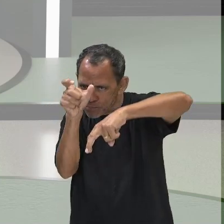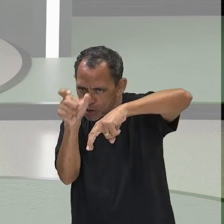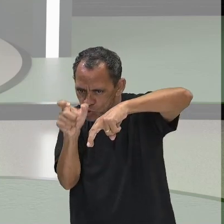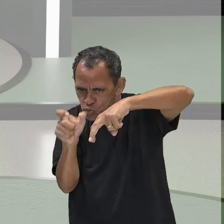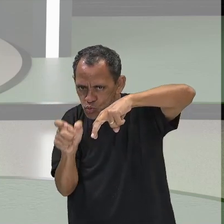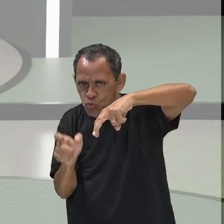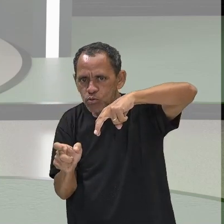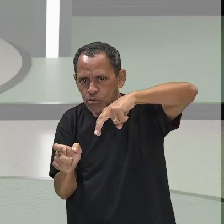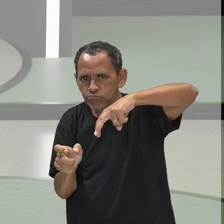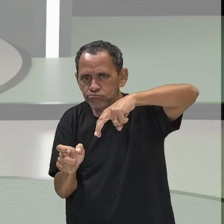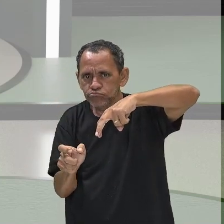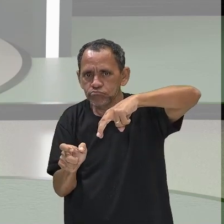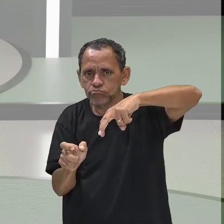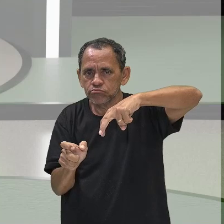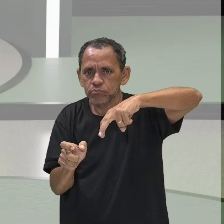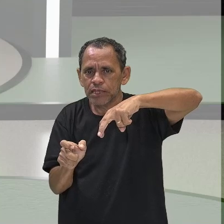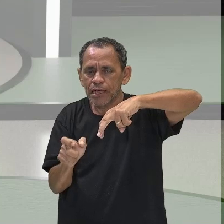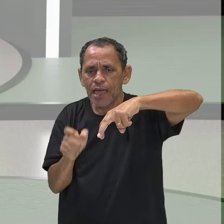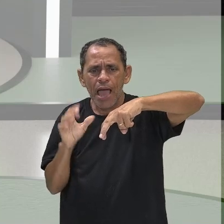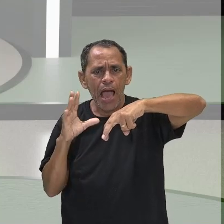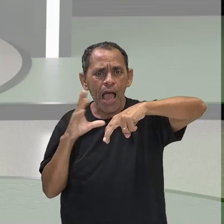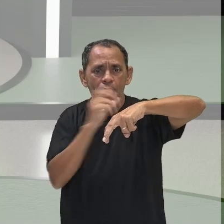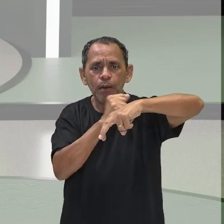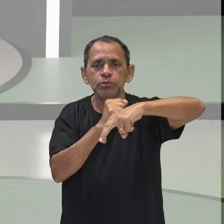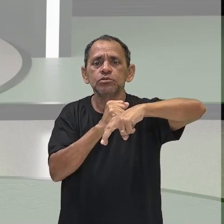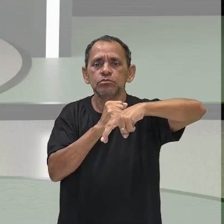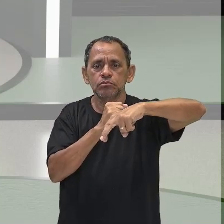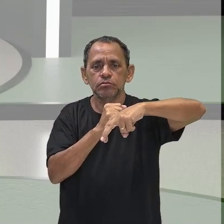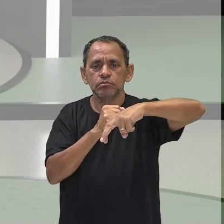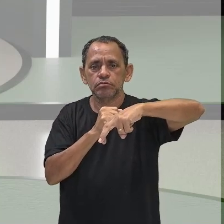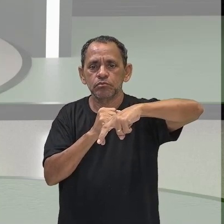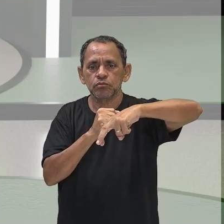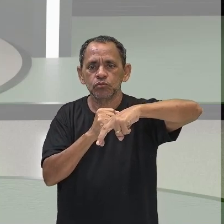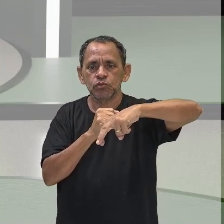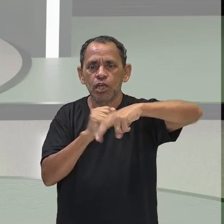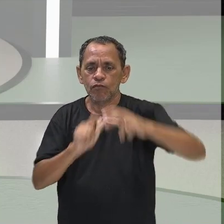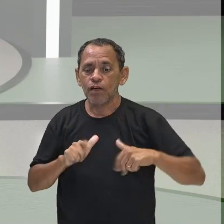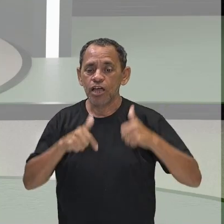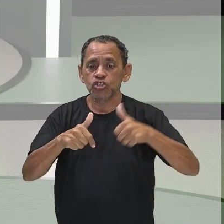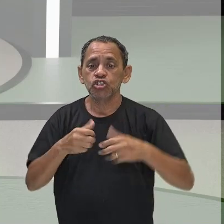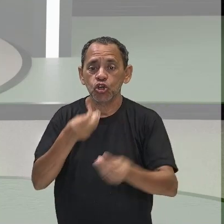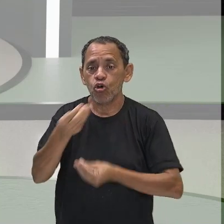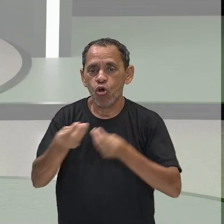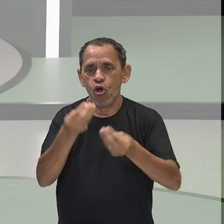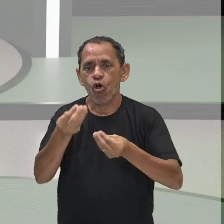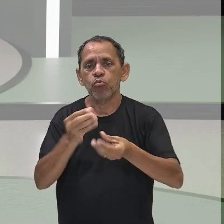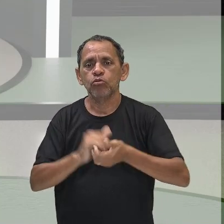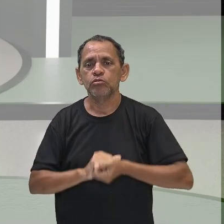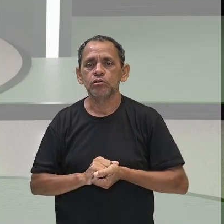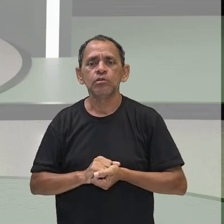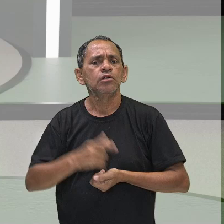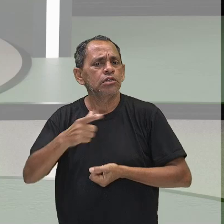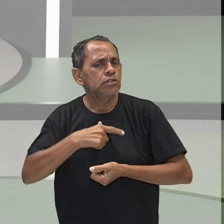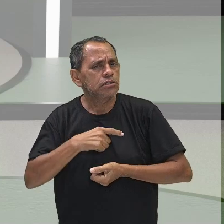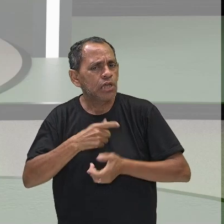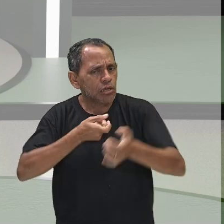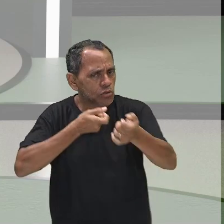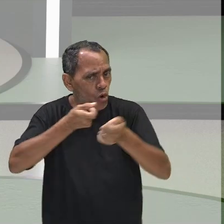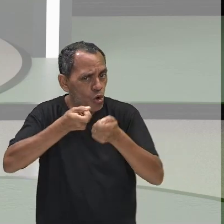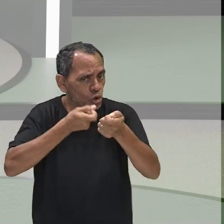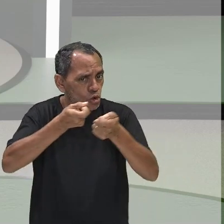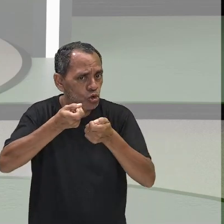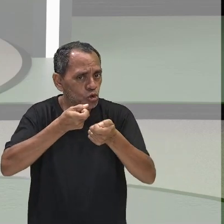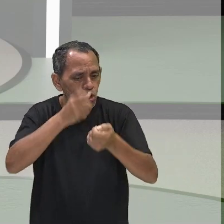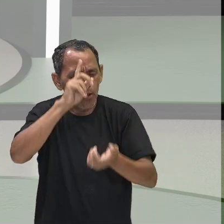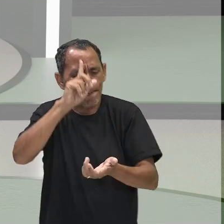tá? E assim, o arco reflexo, olha, ele vai agir. Ele vai ter todo o comando, olha lá, ele